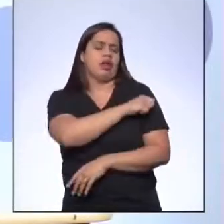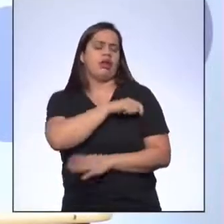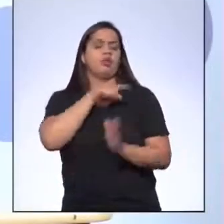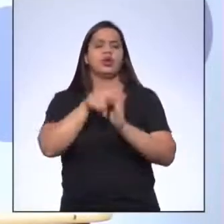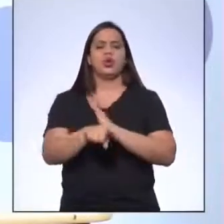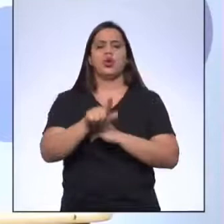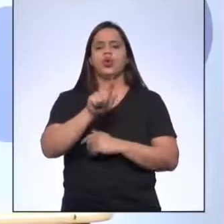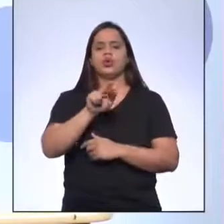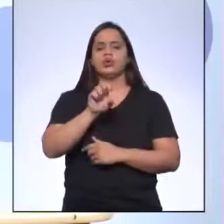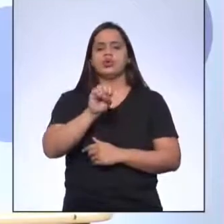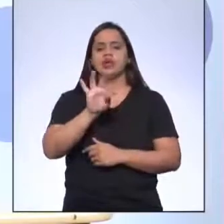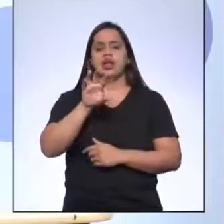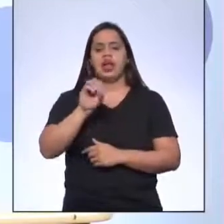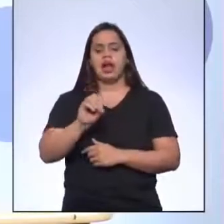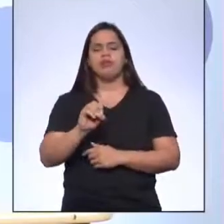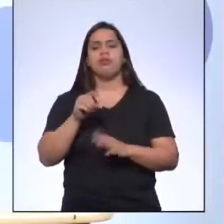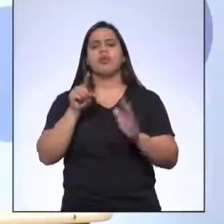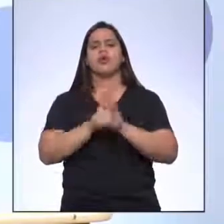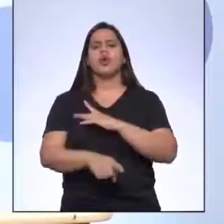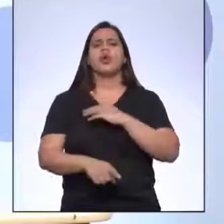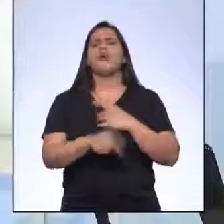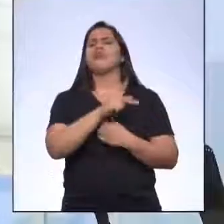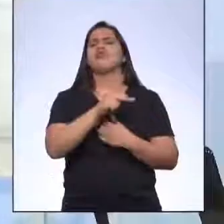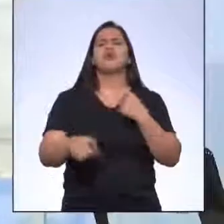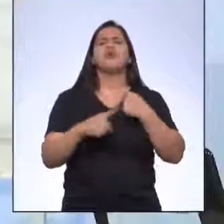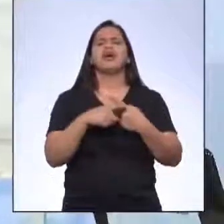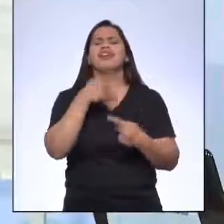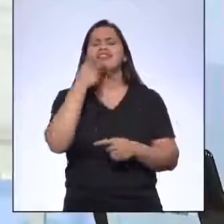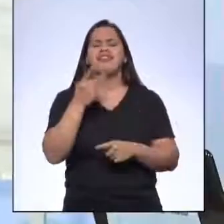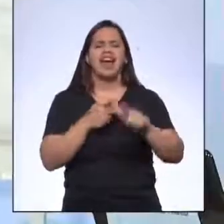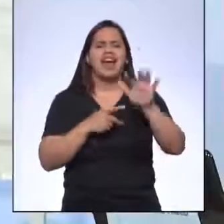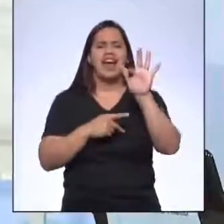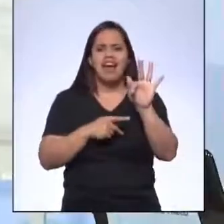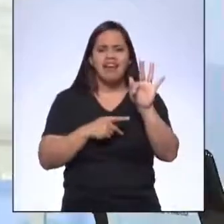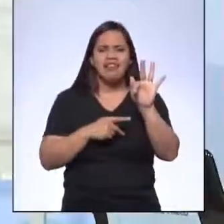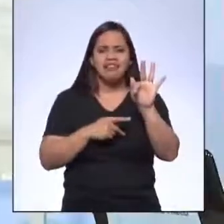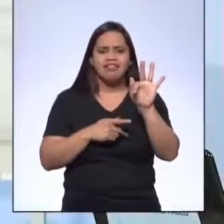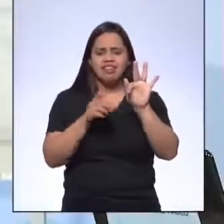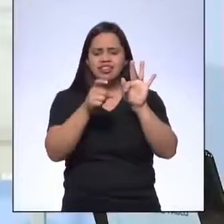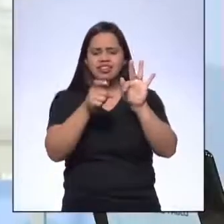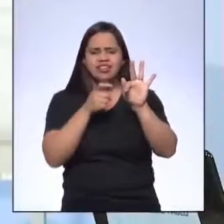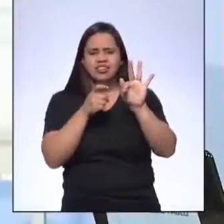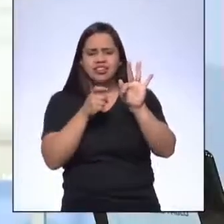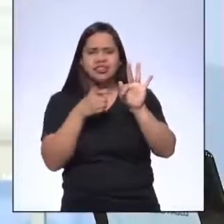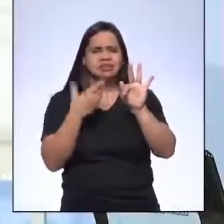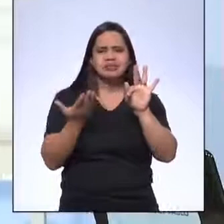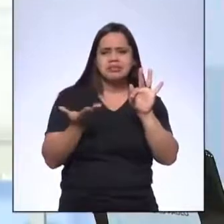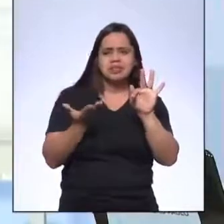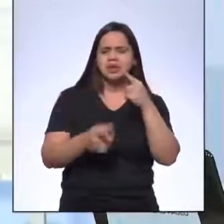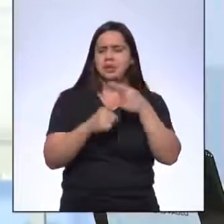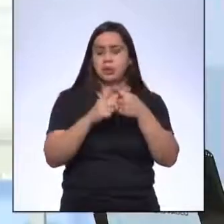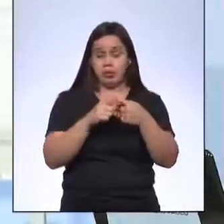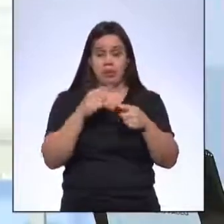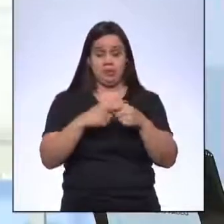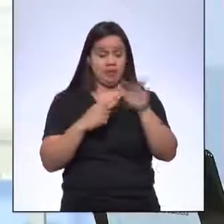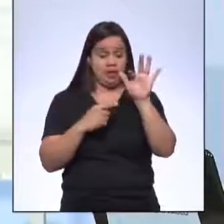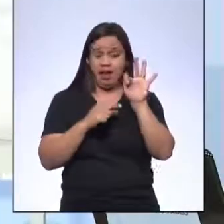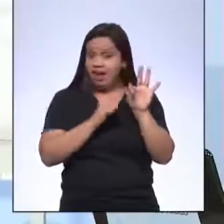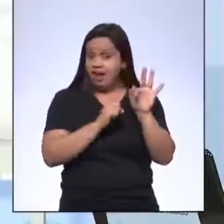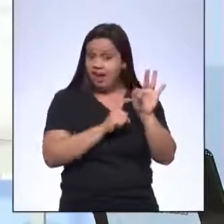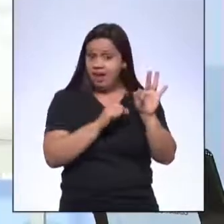professora porque você fala fdx fdx porque o f a ideia da função tão pensem FD função